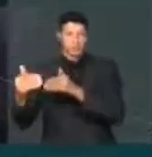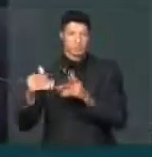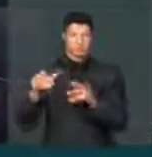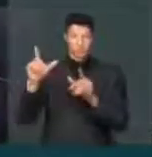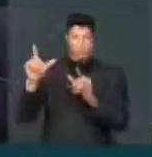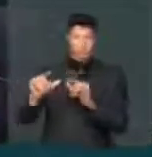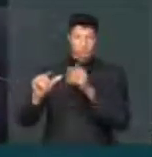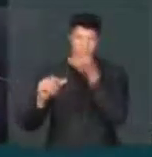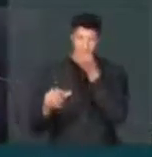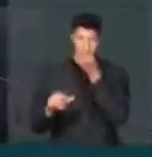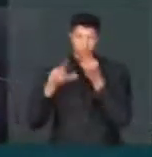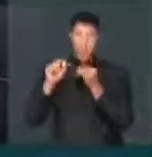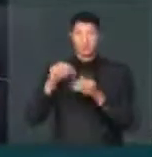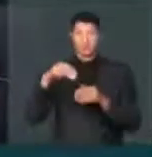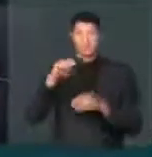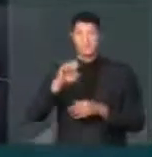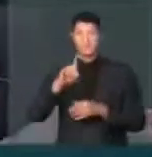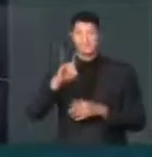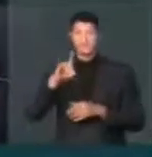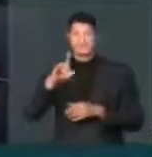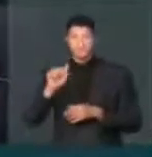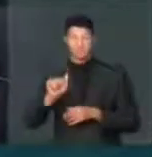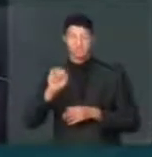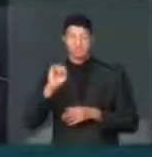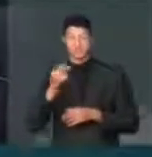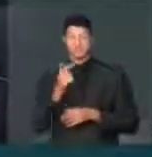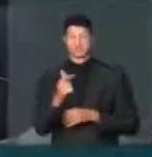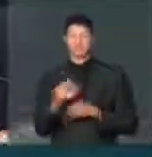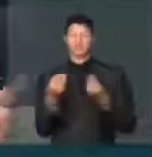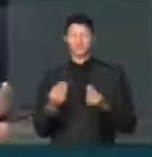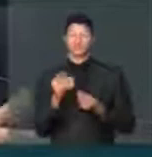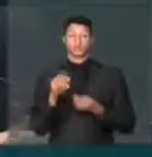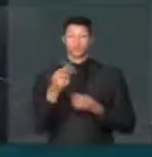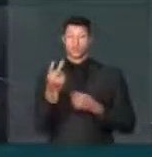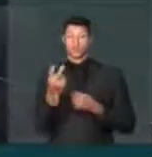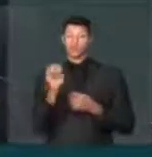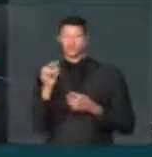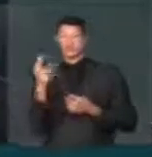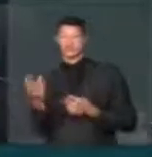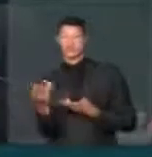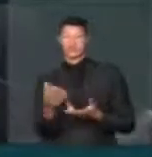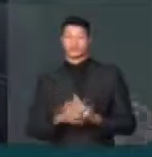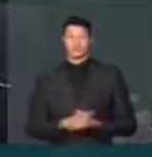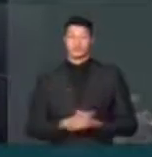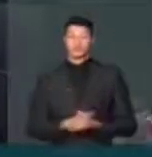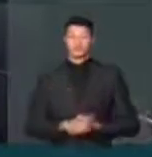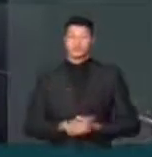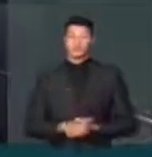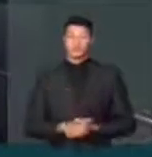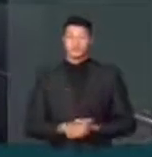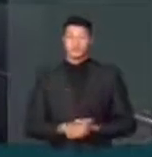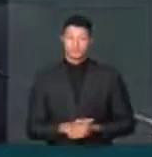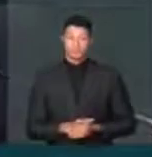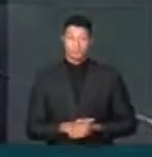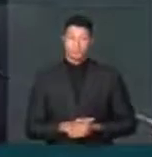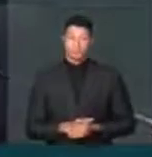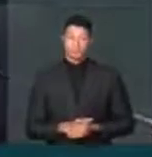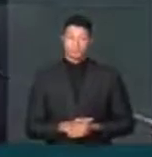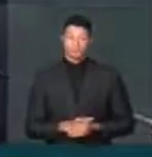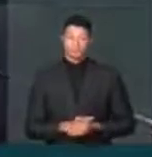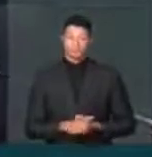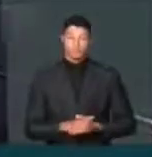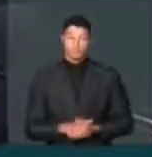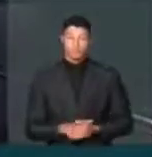campanhas eleitorais. Que medida seria essa? E se não der uma, quais são as 2 ou 3? Pode responder.